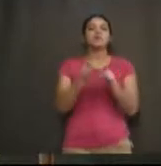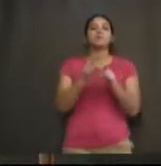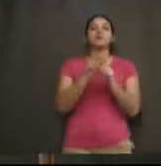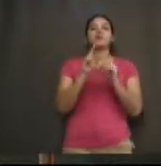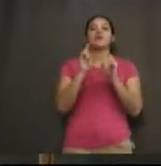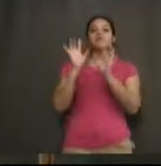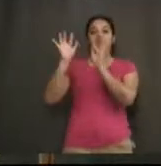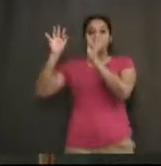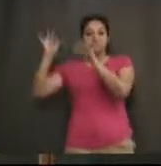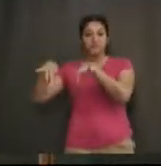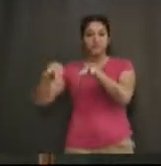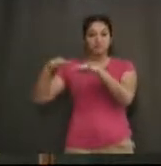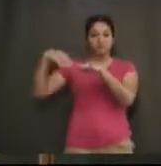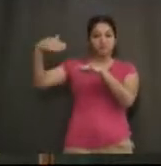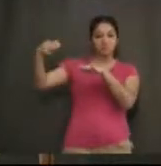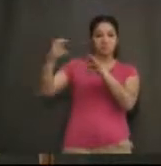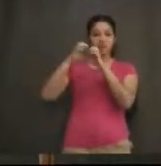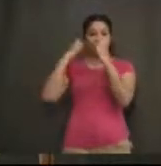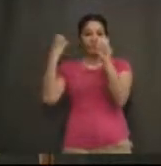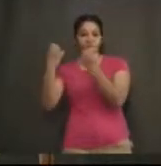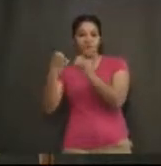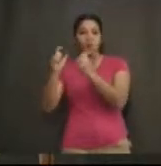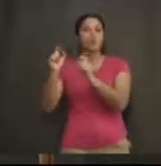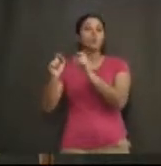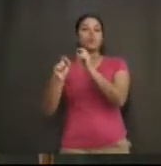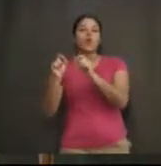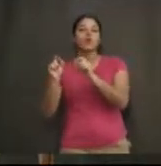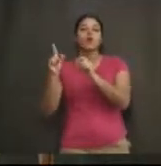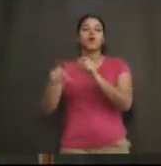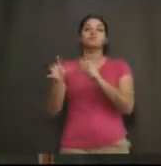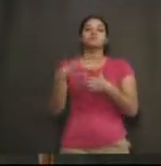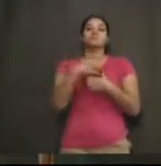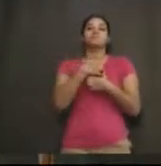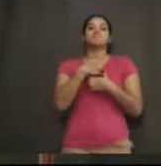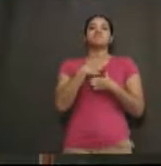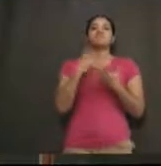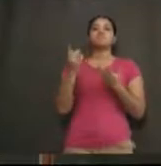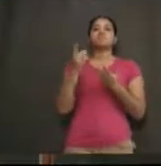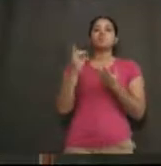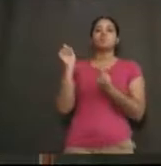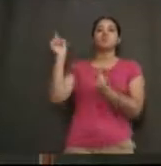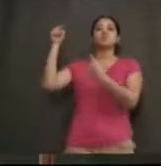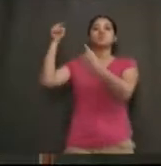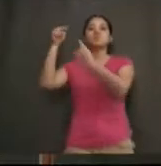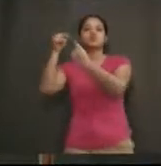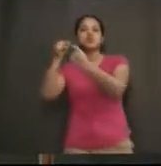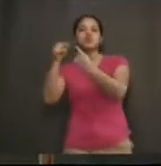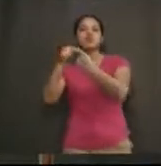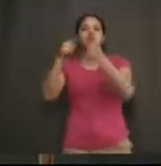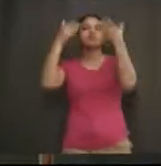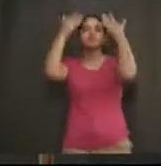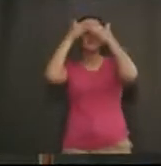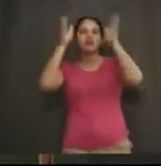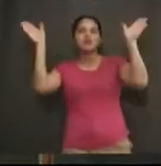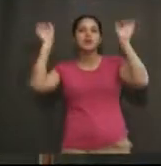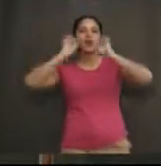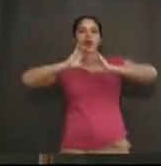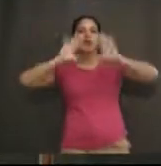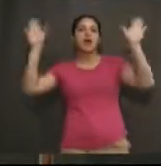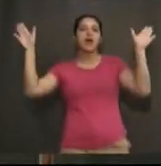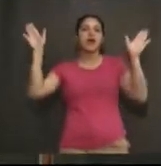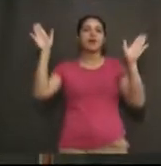daqui, desse evento, com um horizonte muito mais ampliado sobre